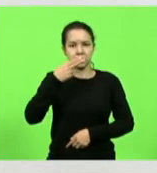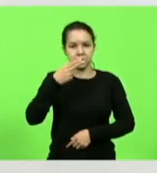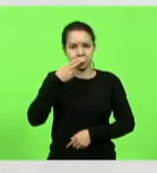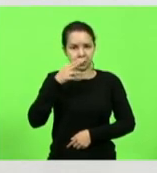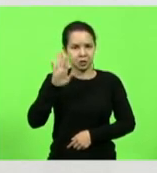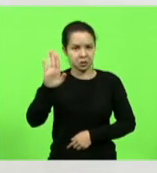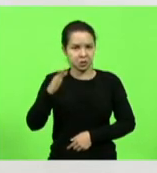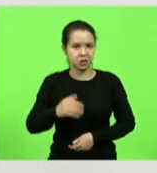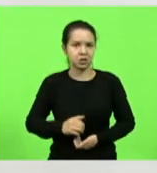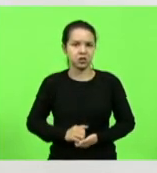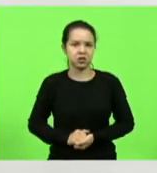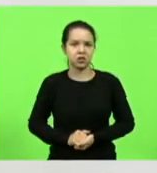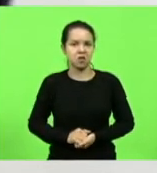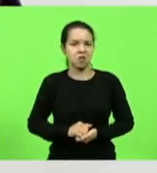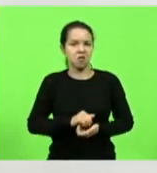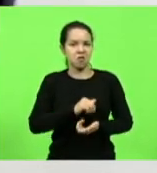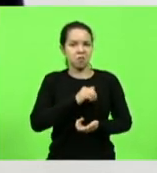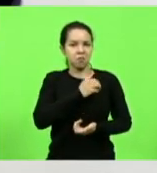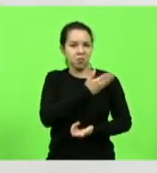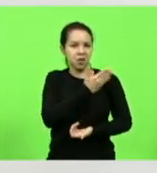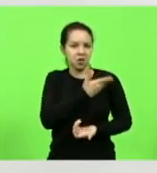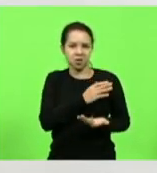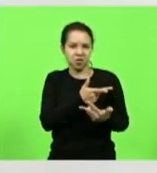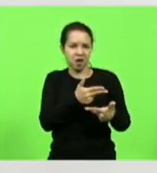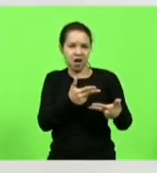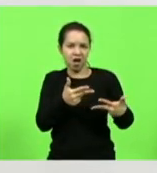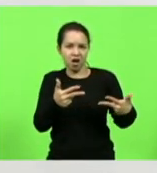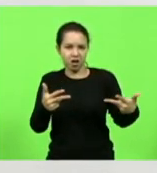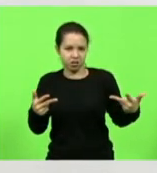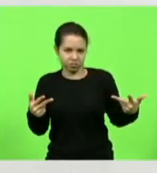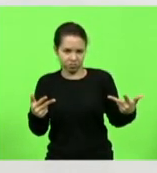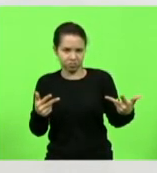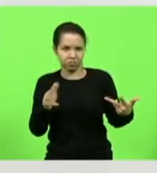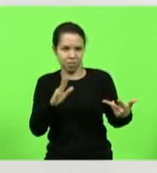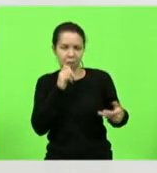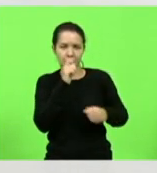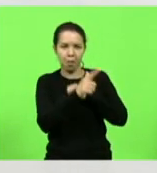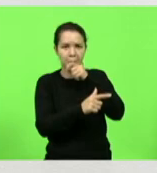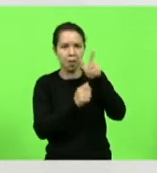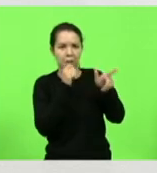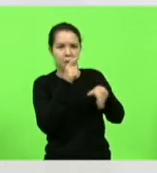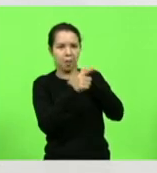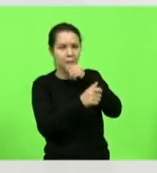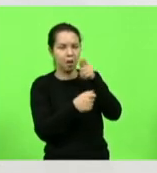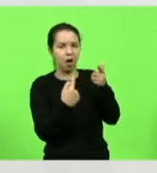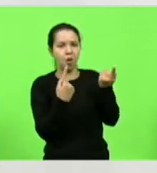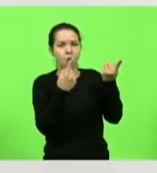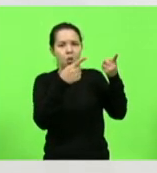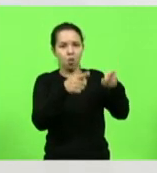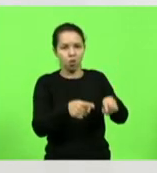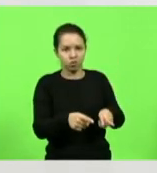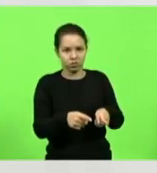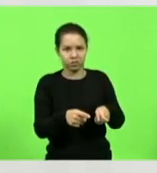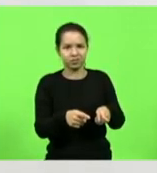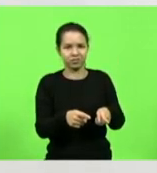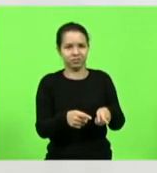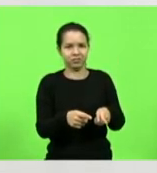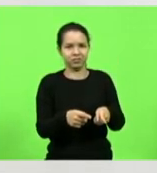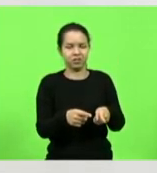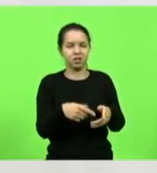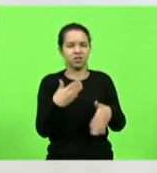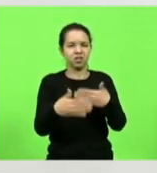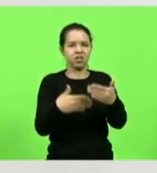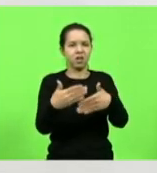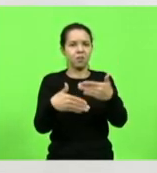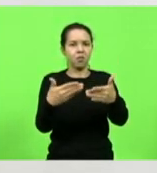Mas esses ataques falaciosos geralmente caem em descrédito, logo a gente vê